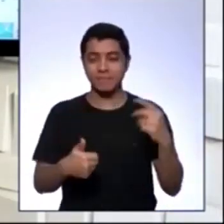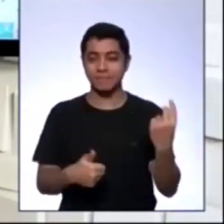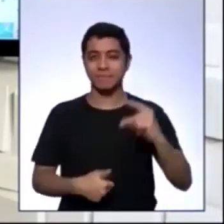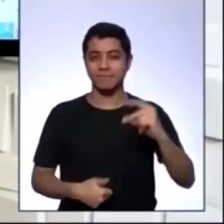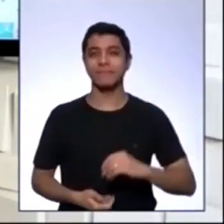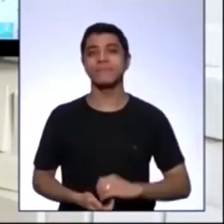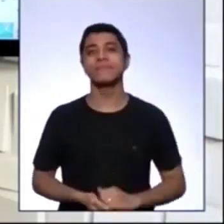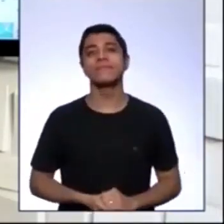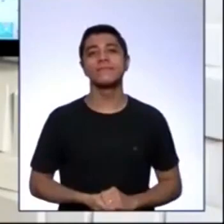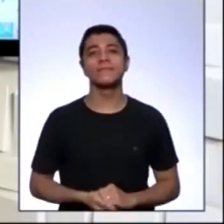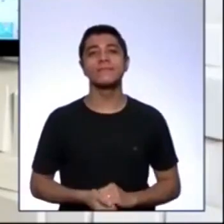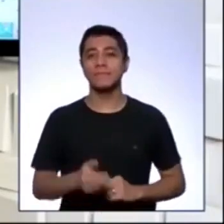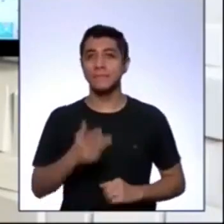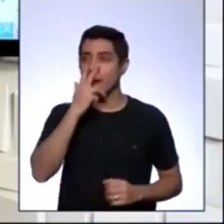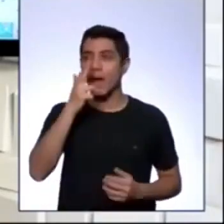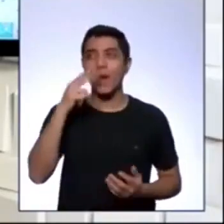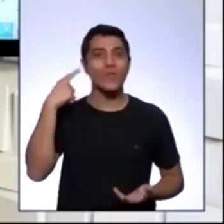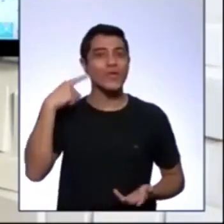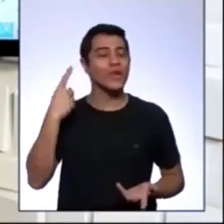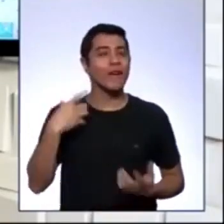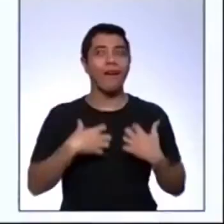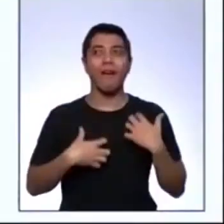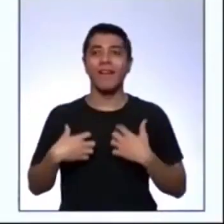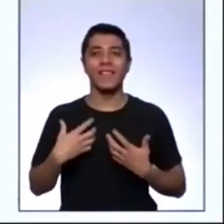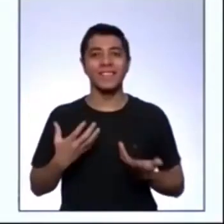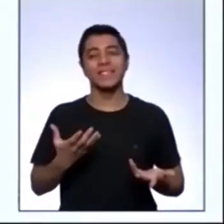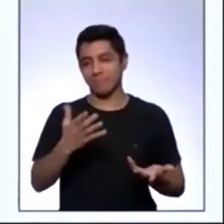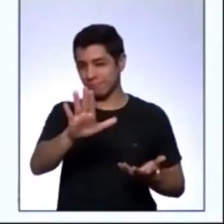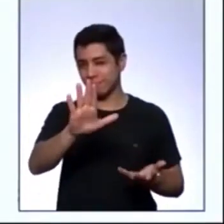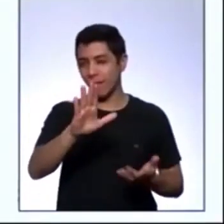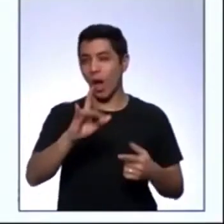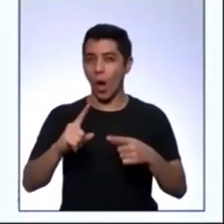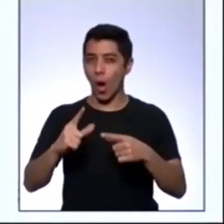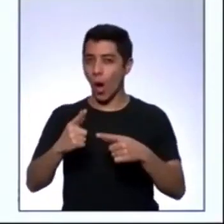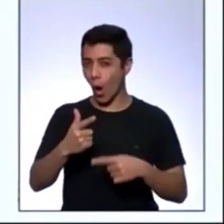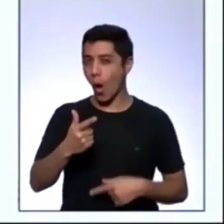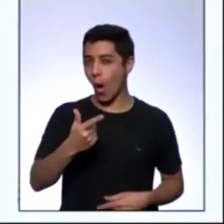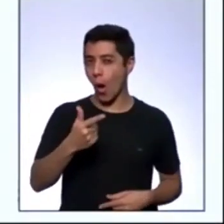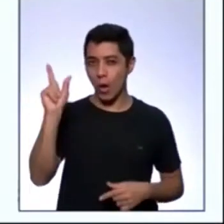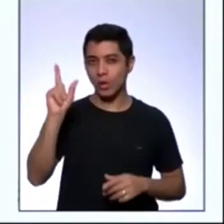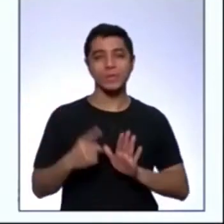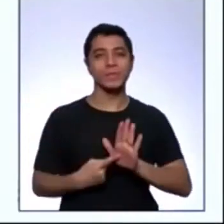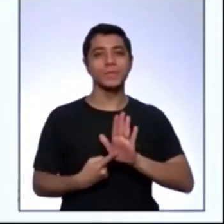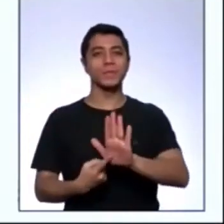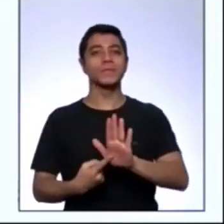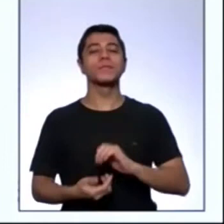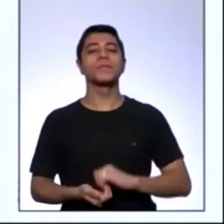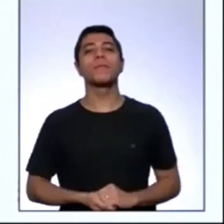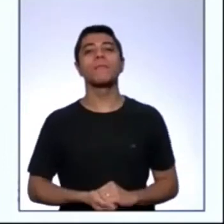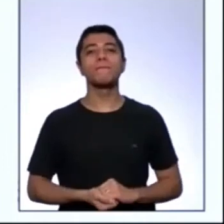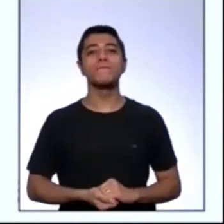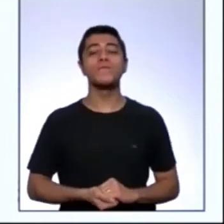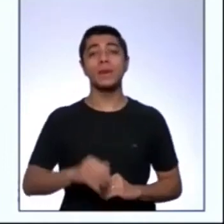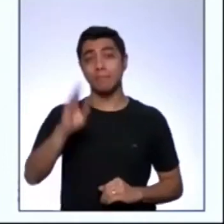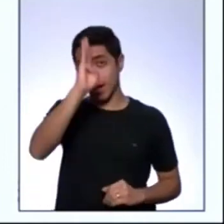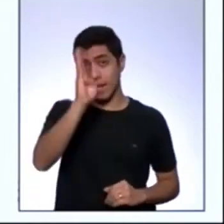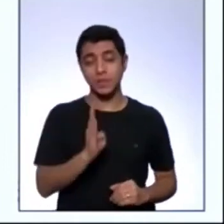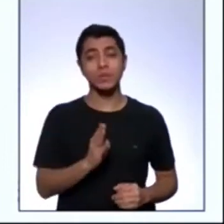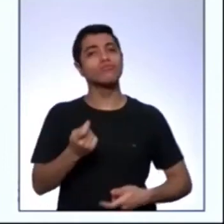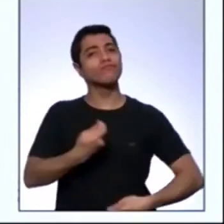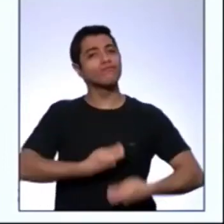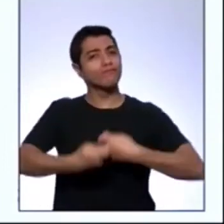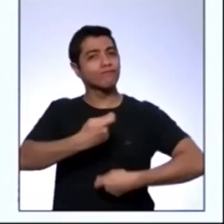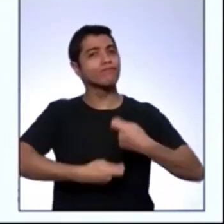é loucura vamos lá é o Brasil o país com a vantagem Econômica cara no